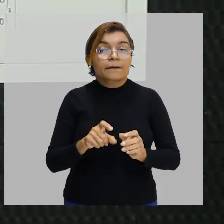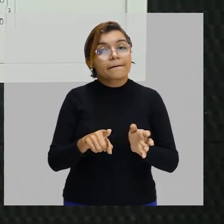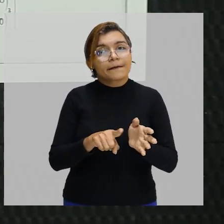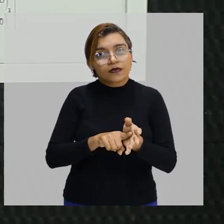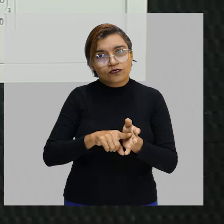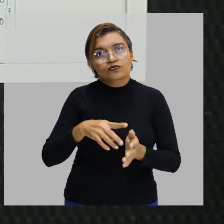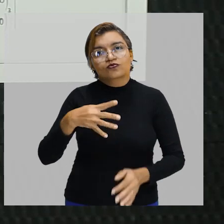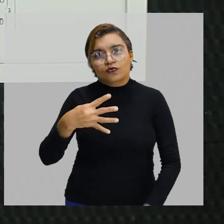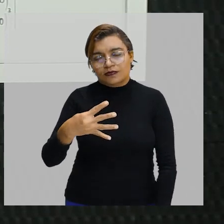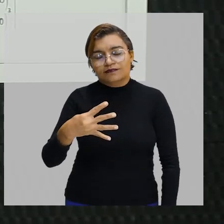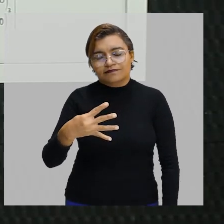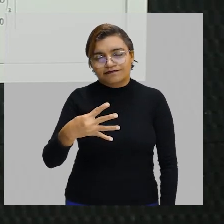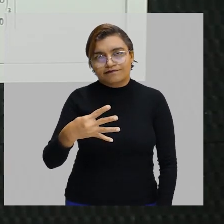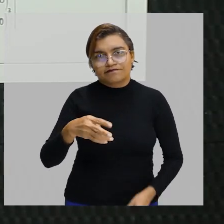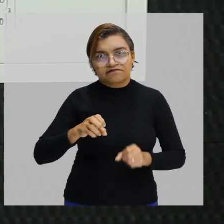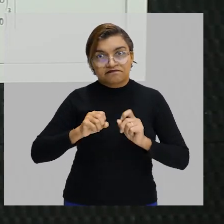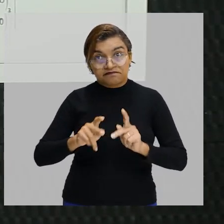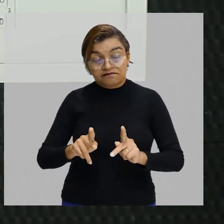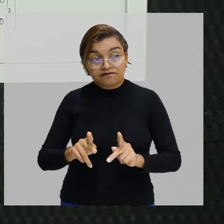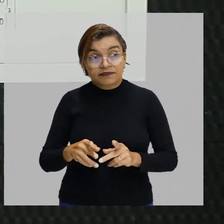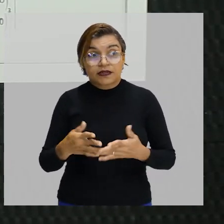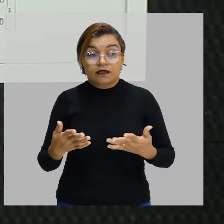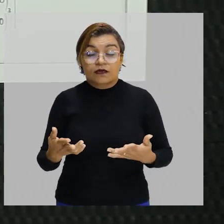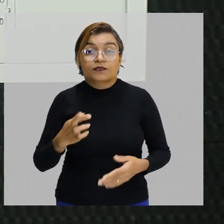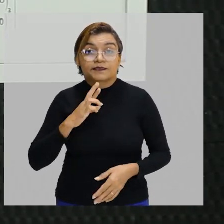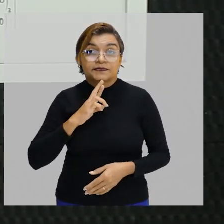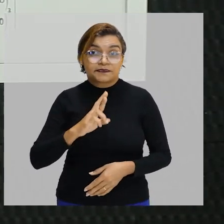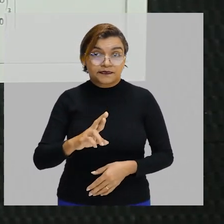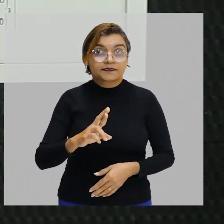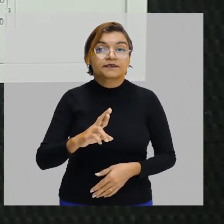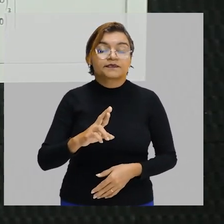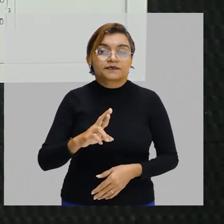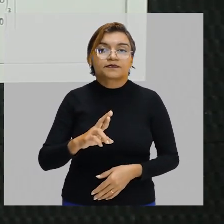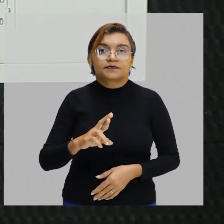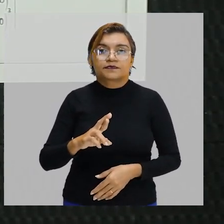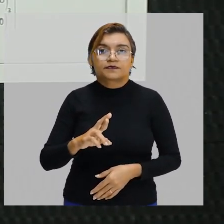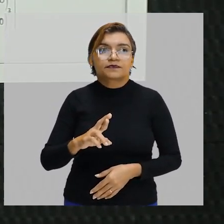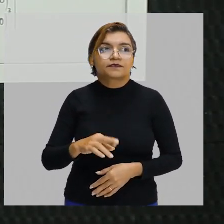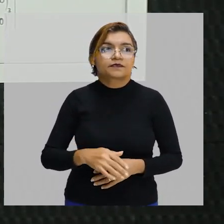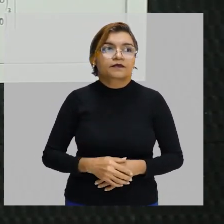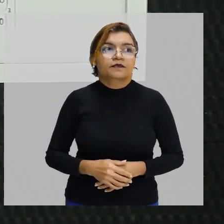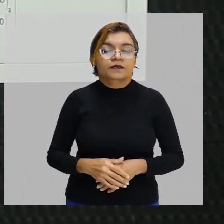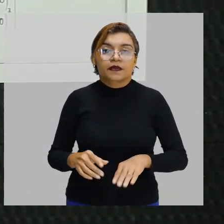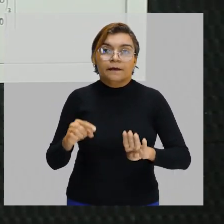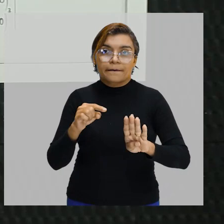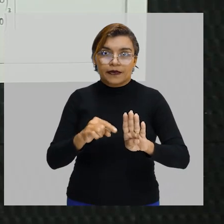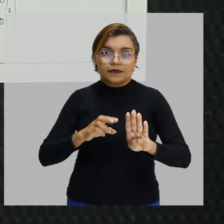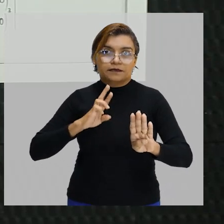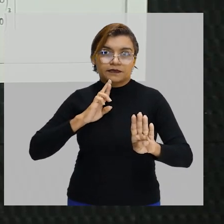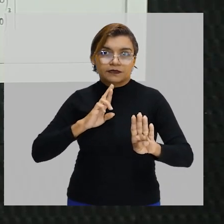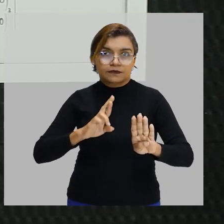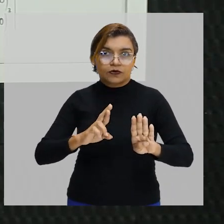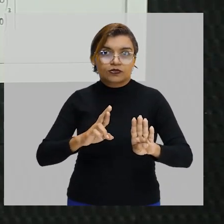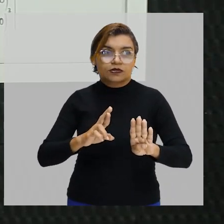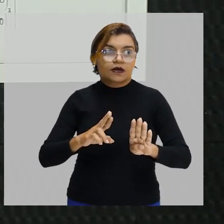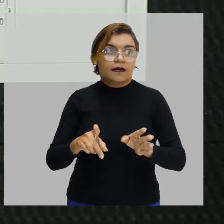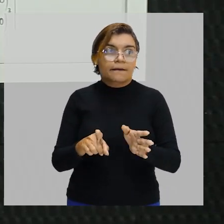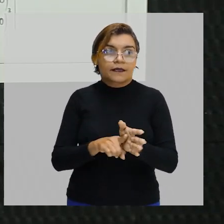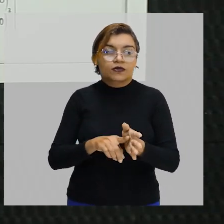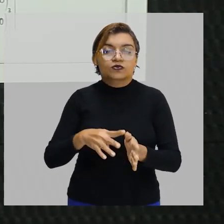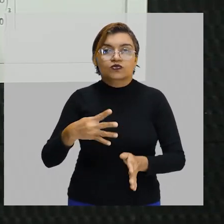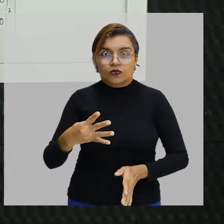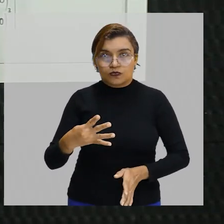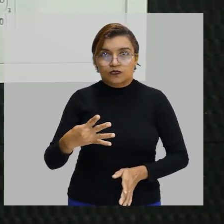4. Certo? Então, resolvido aí a questão da letra B. No caso, resultou aí numa equação